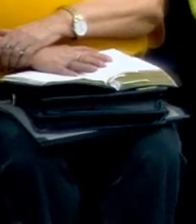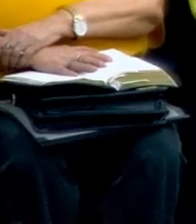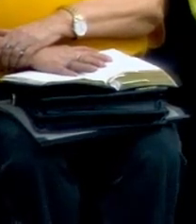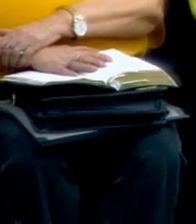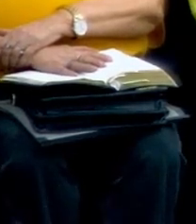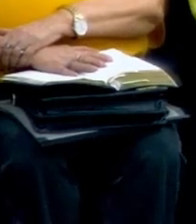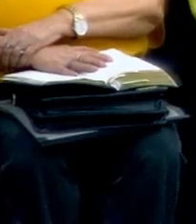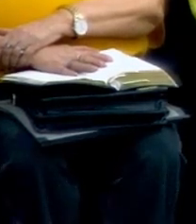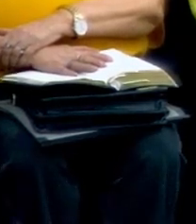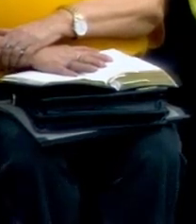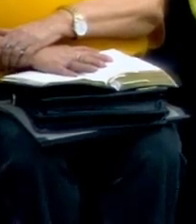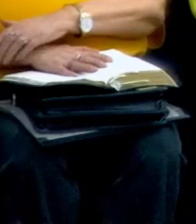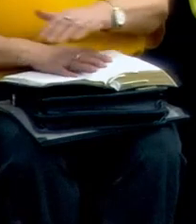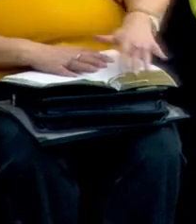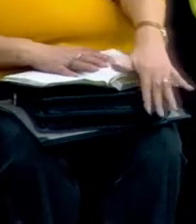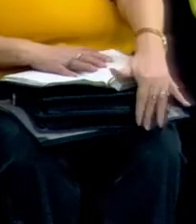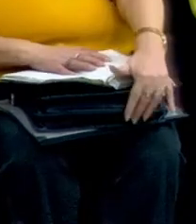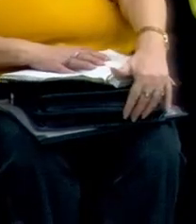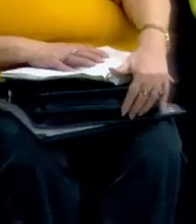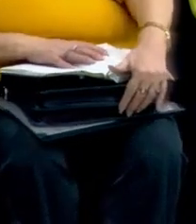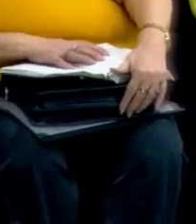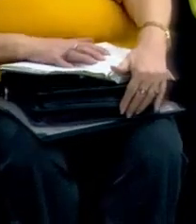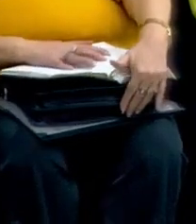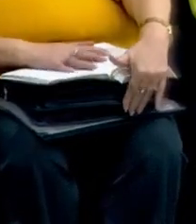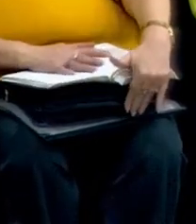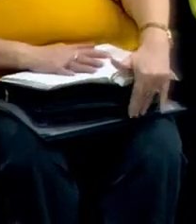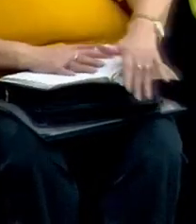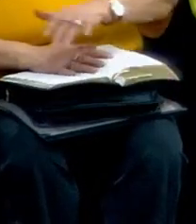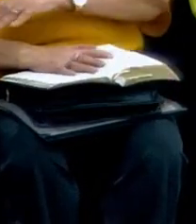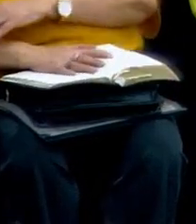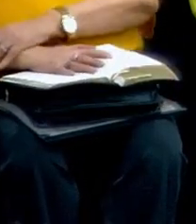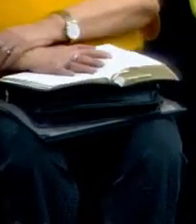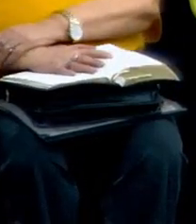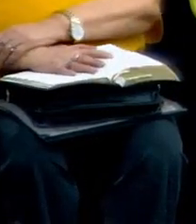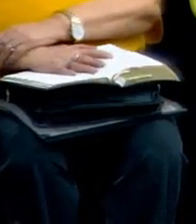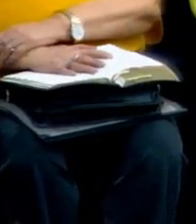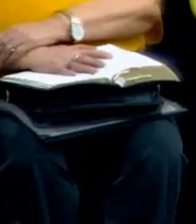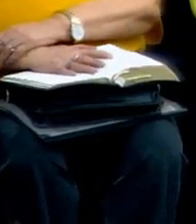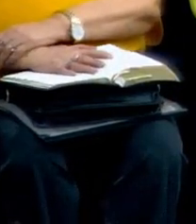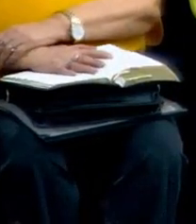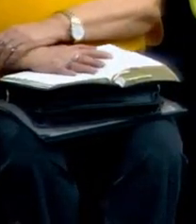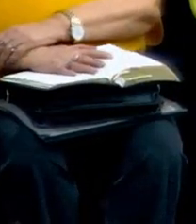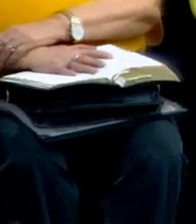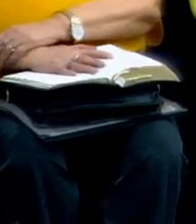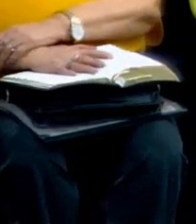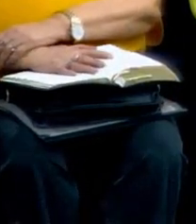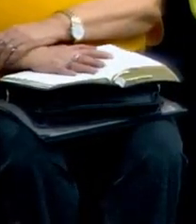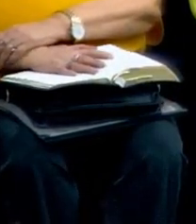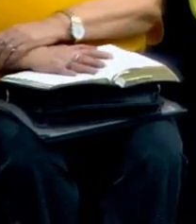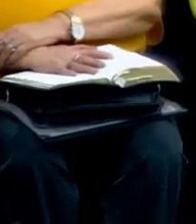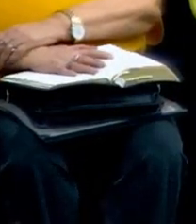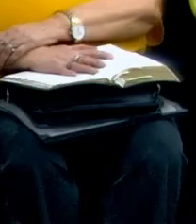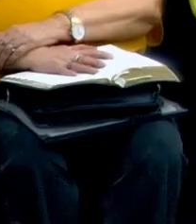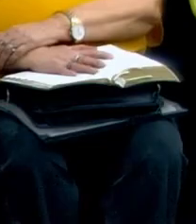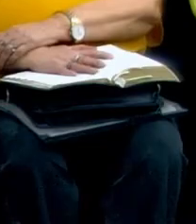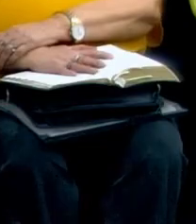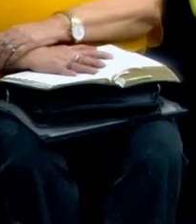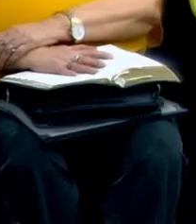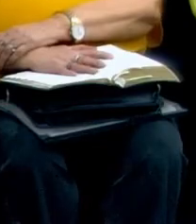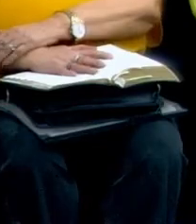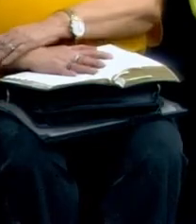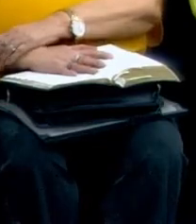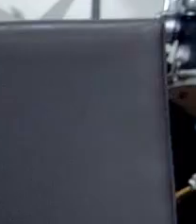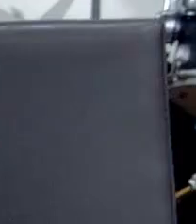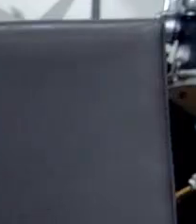assim Agir é por isso que a pergunta é uma só pode por aqui é uma só de onde vem obrigado